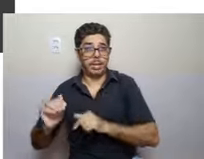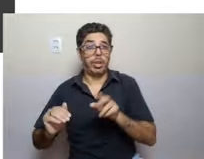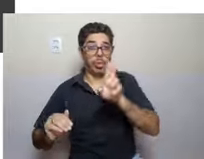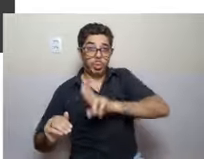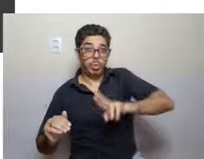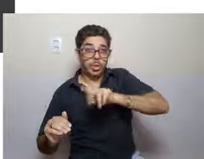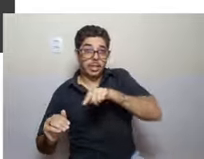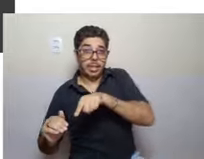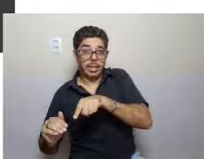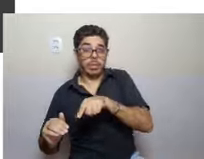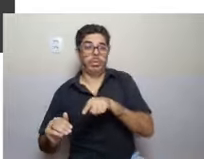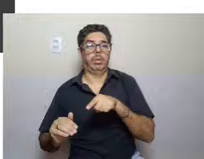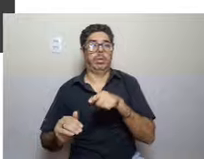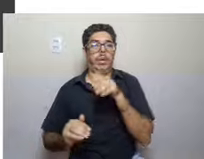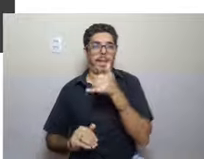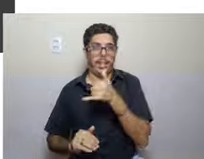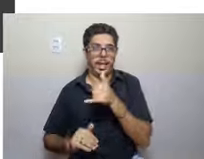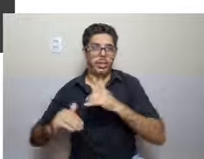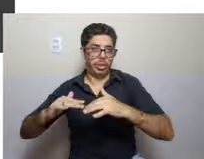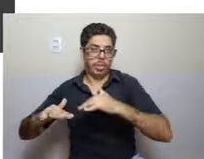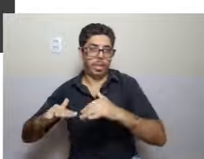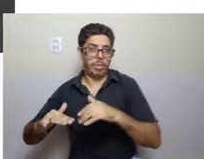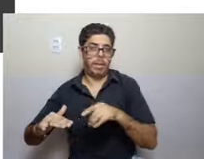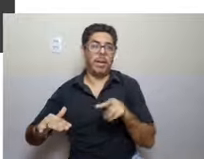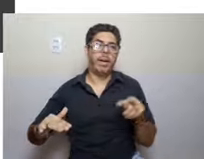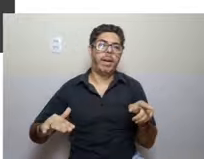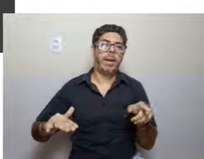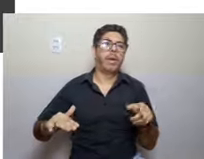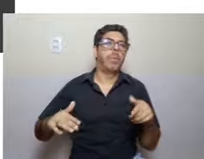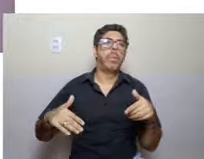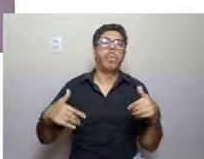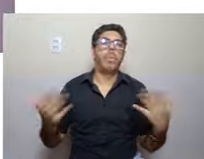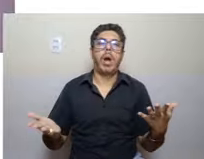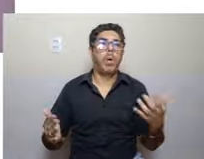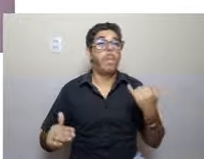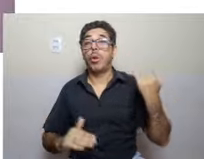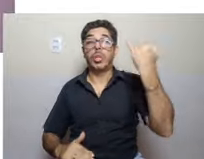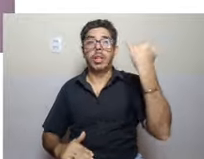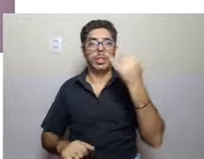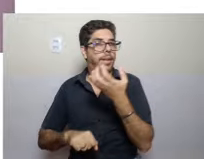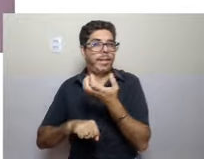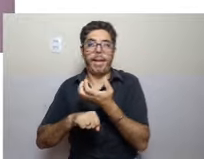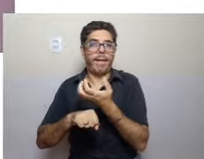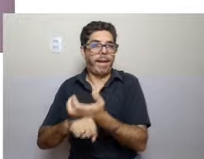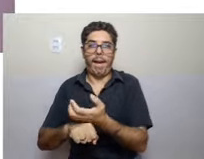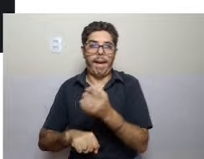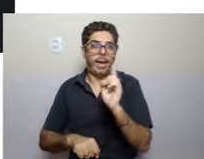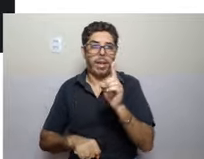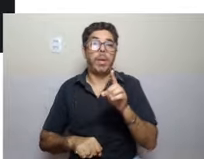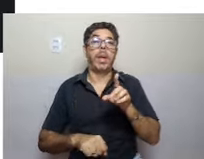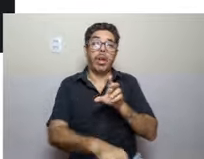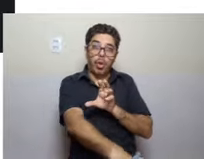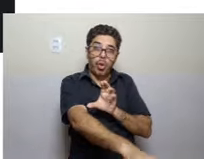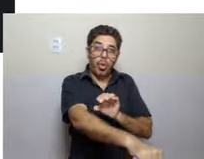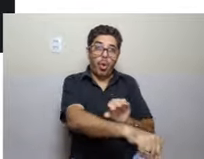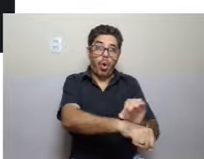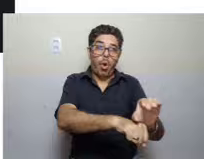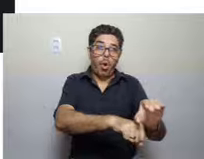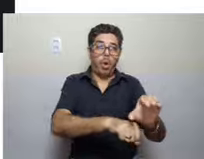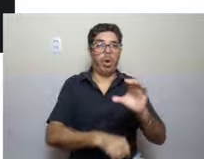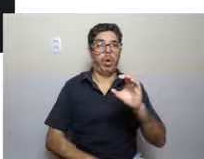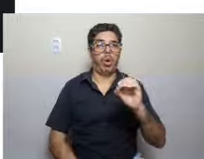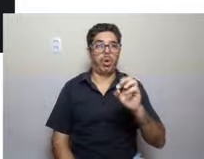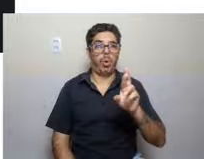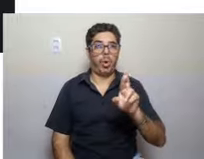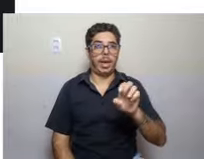da eletrodinâmica, a quantidade mais relevante é a corrente elétrica, e é sobre ela que esse vídeo vai falar.